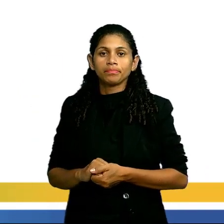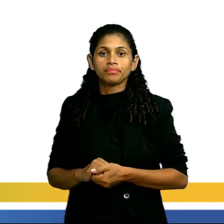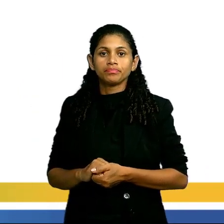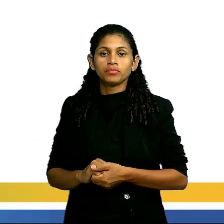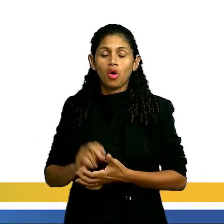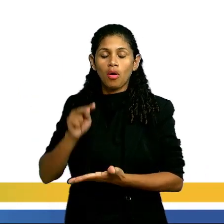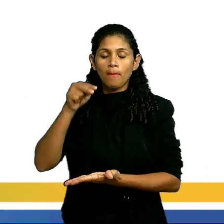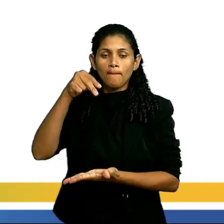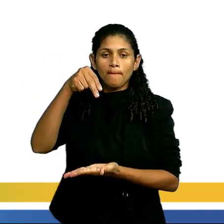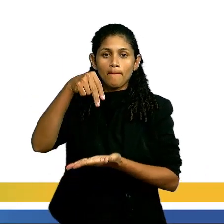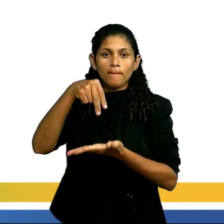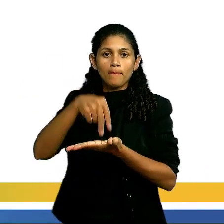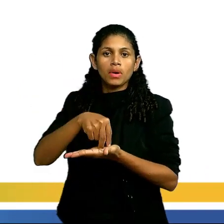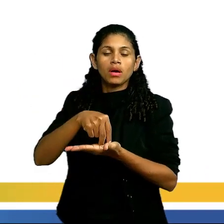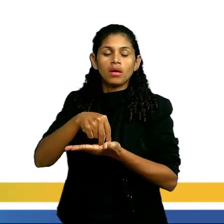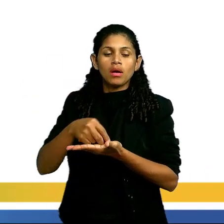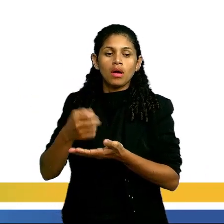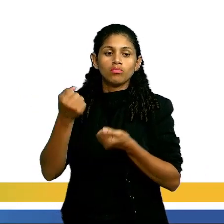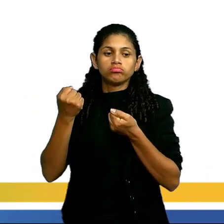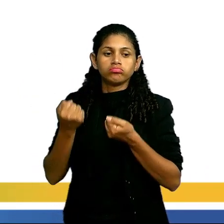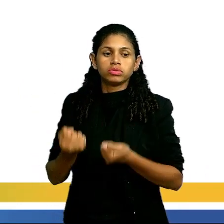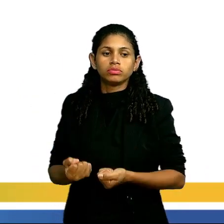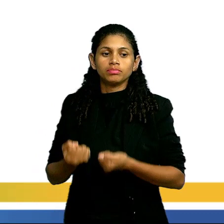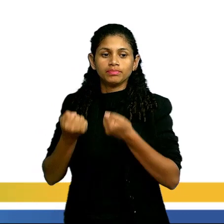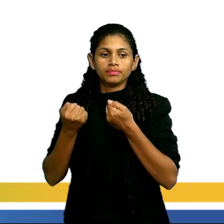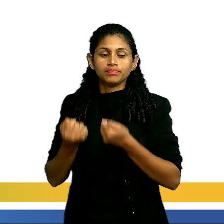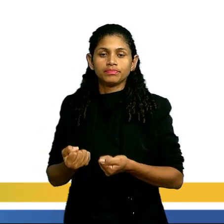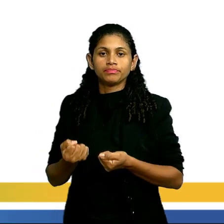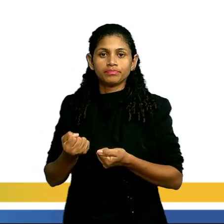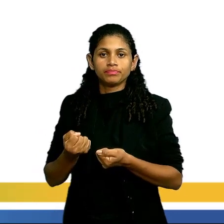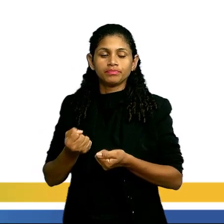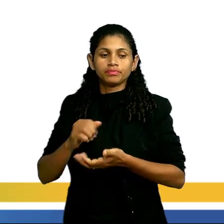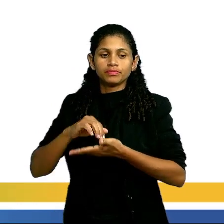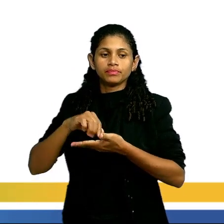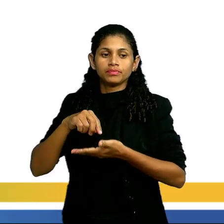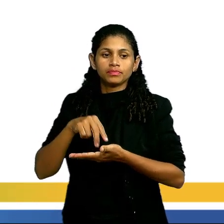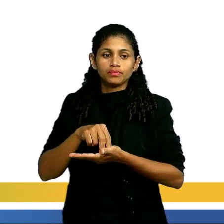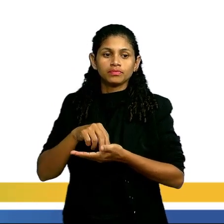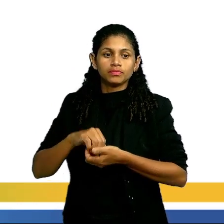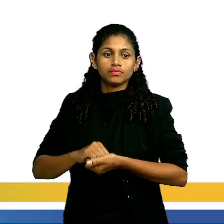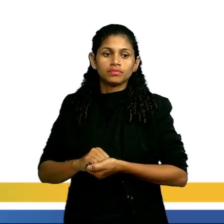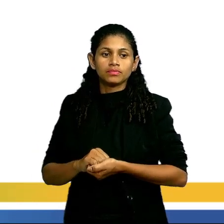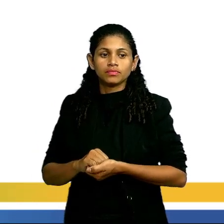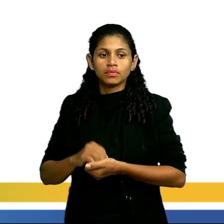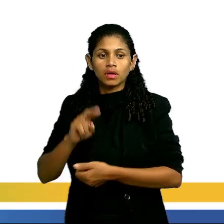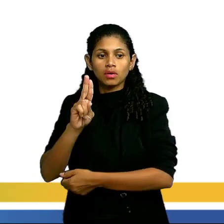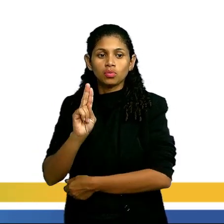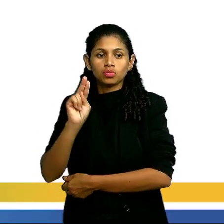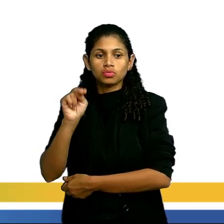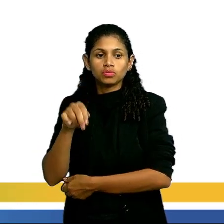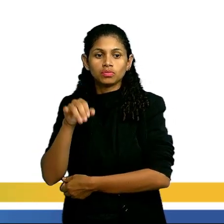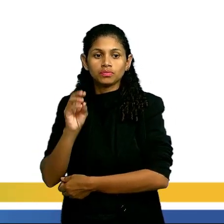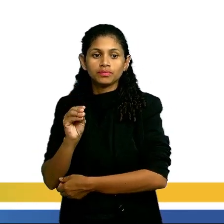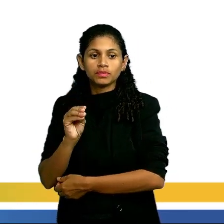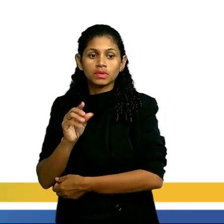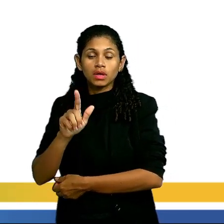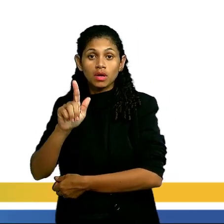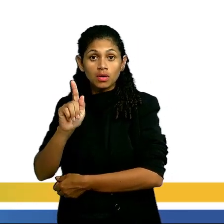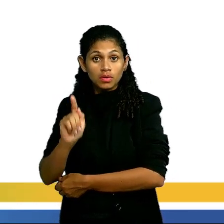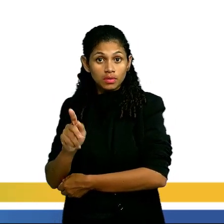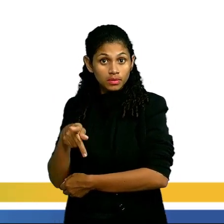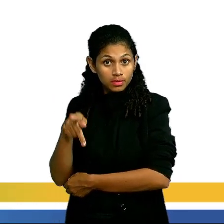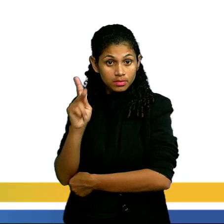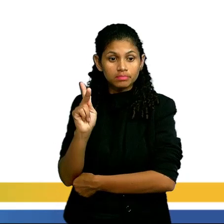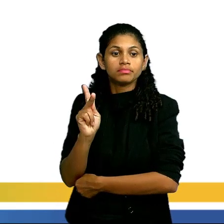de uma balança. Olha ali, o instrumento, a balança, né? Unidade, quilogramas. A grandeza que nós